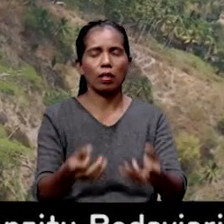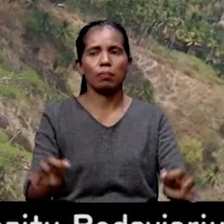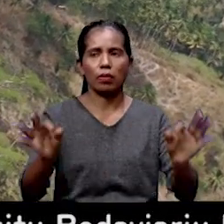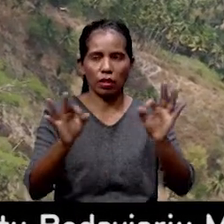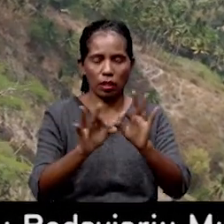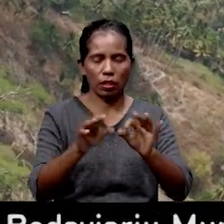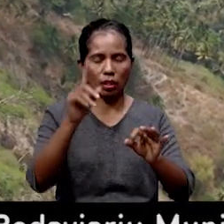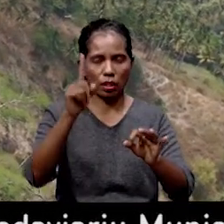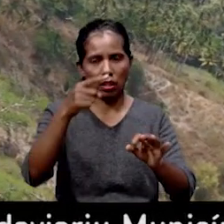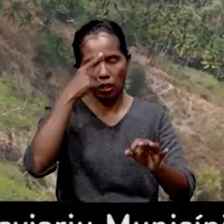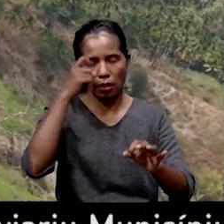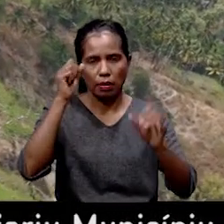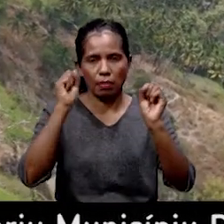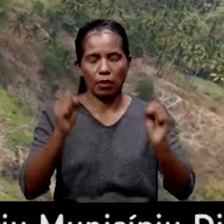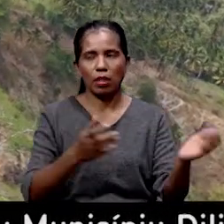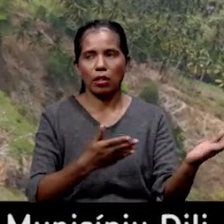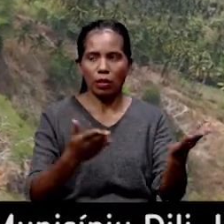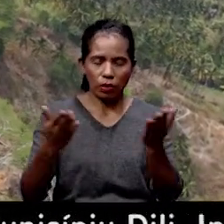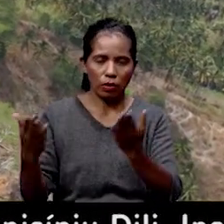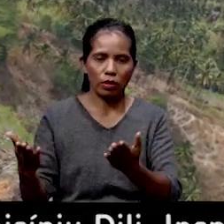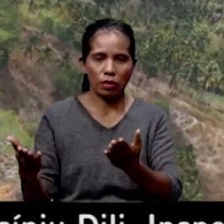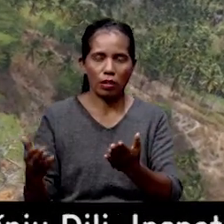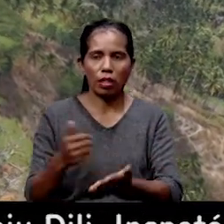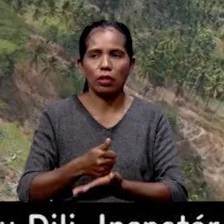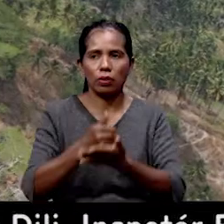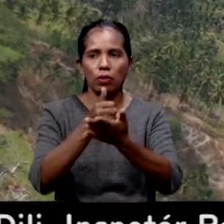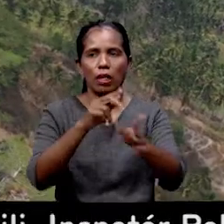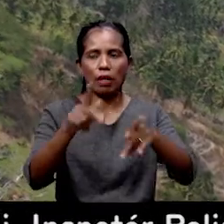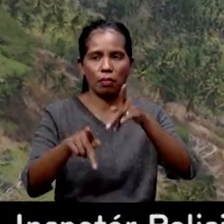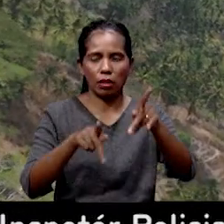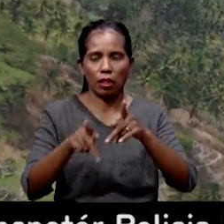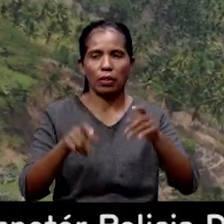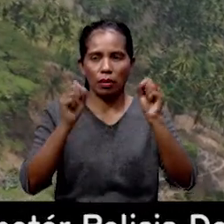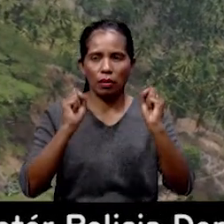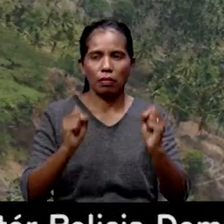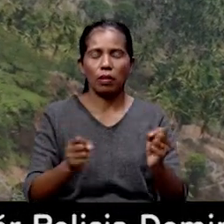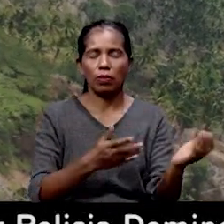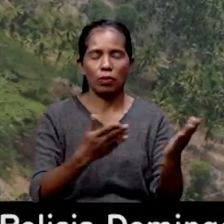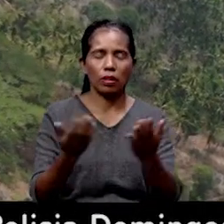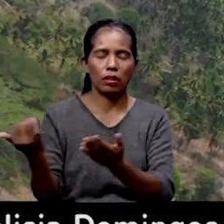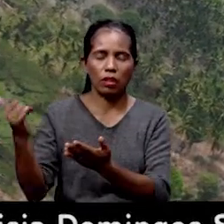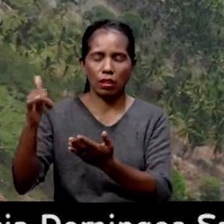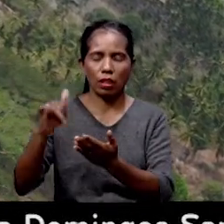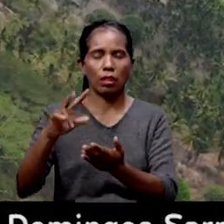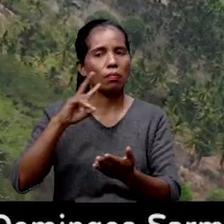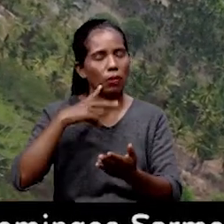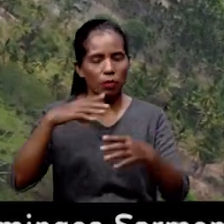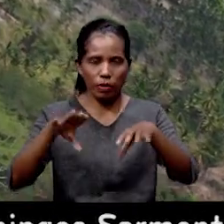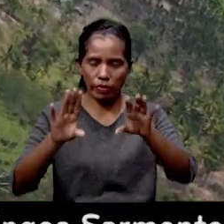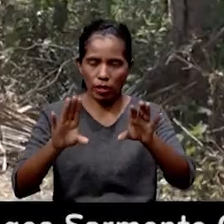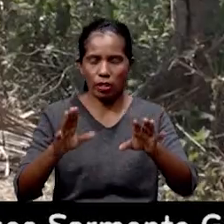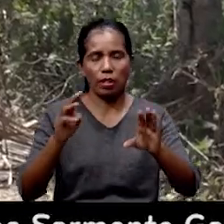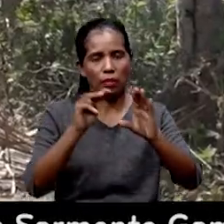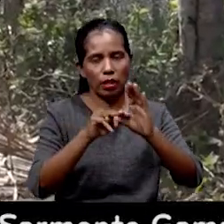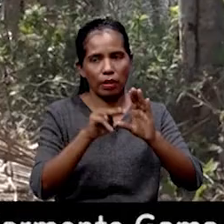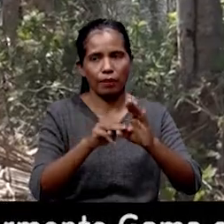tamba bele transporta bele facilita comunidade sira atu bele lori sira produto lokal ba iha mercadoria iha ne